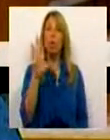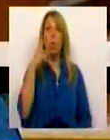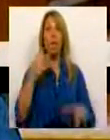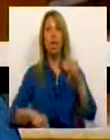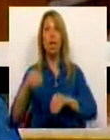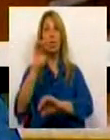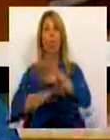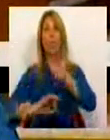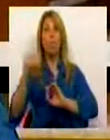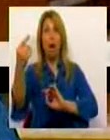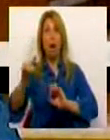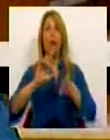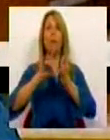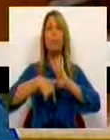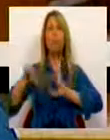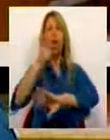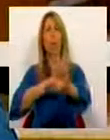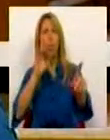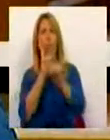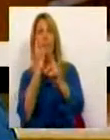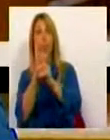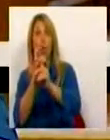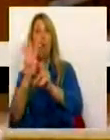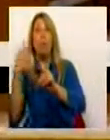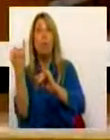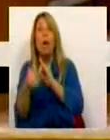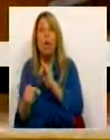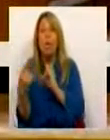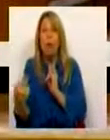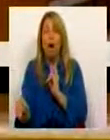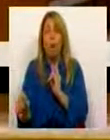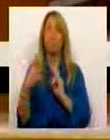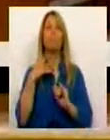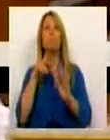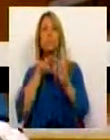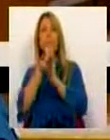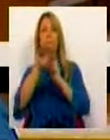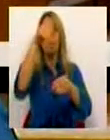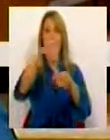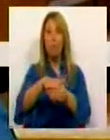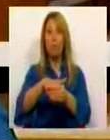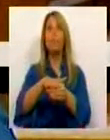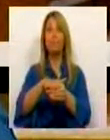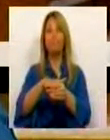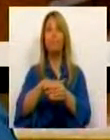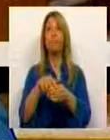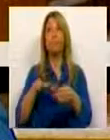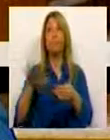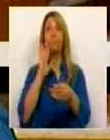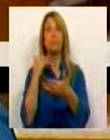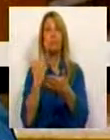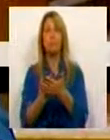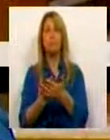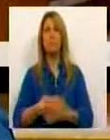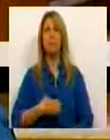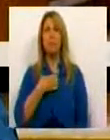na Europa, o projeto europeu está sob escrutínio e talvez até em risco. Cada ida às urnas é um episódio que contribui para a